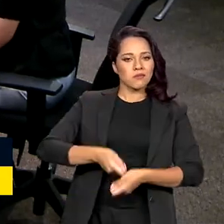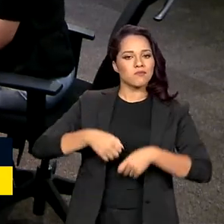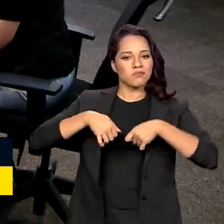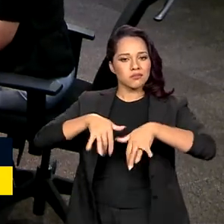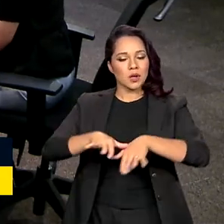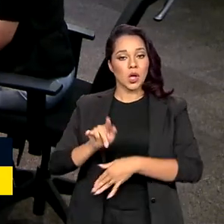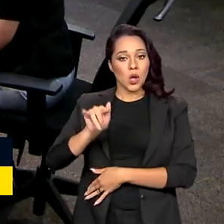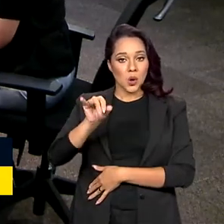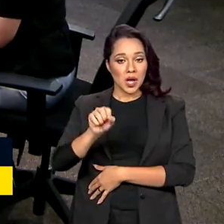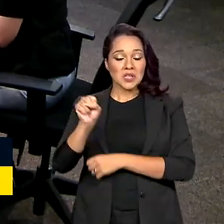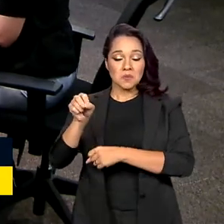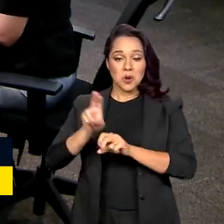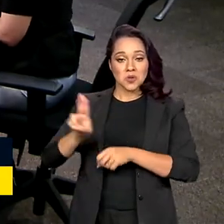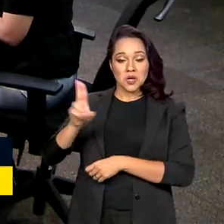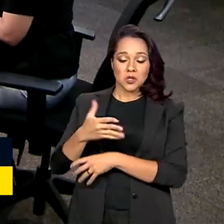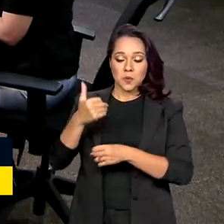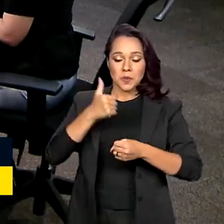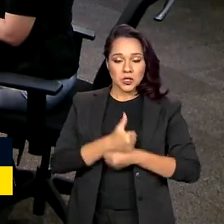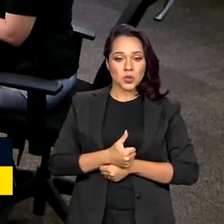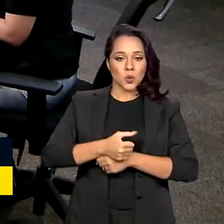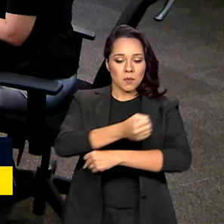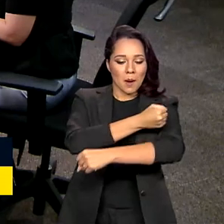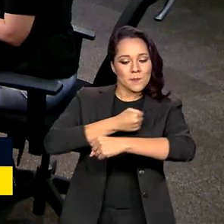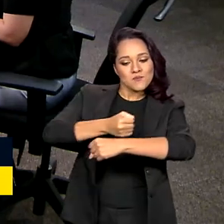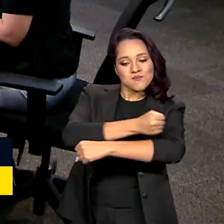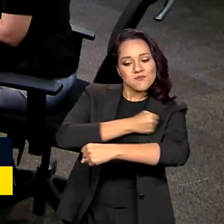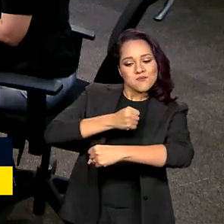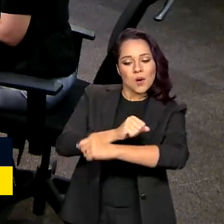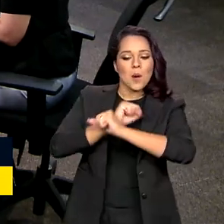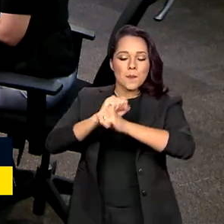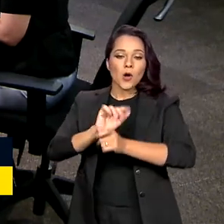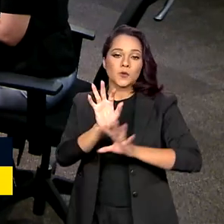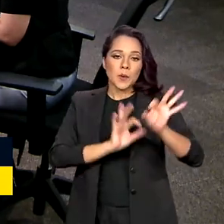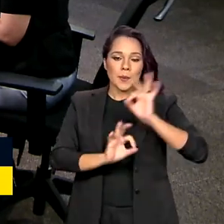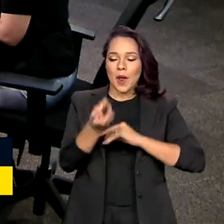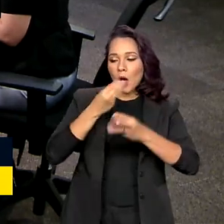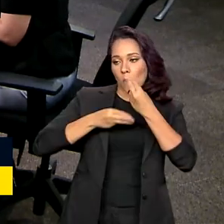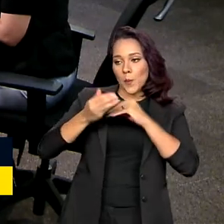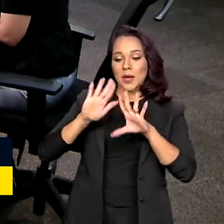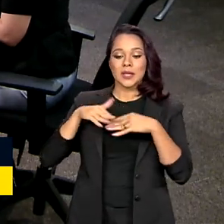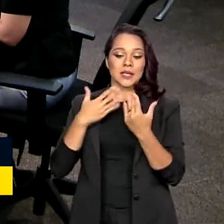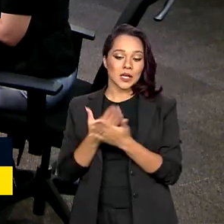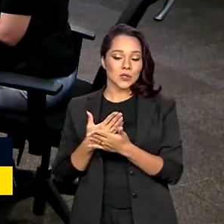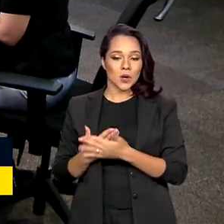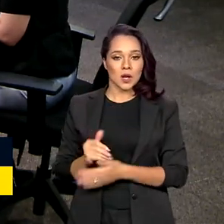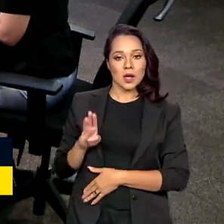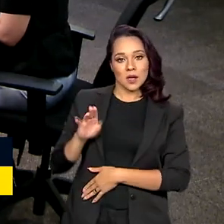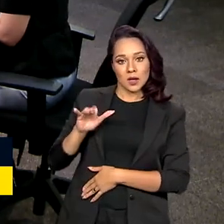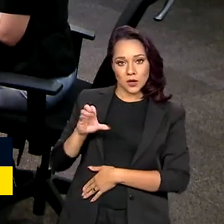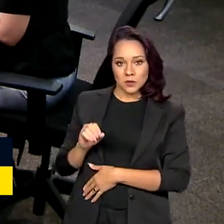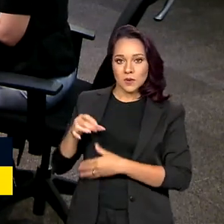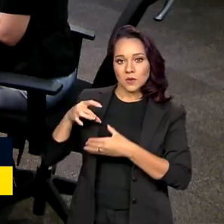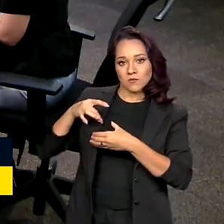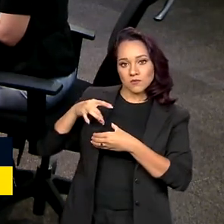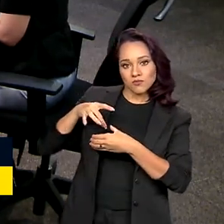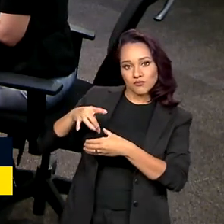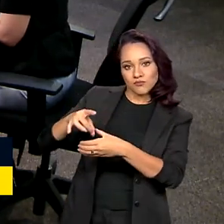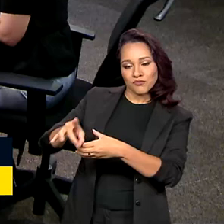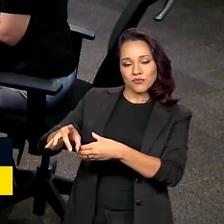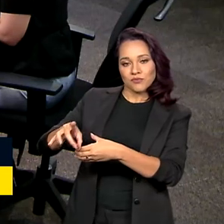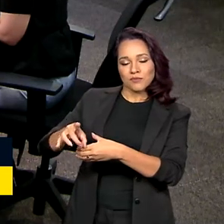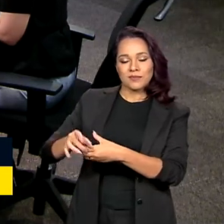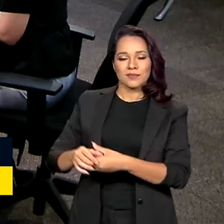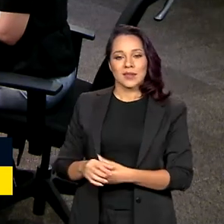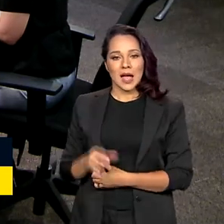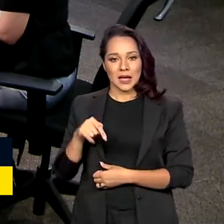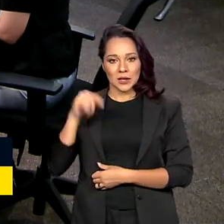gás pode ser usado no lugar dos botijões na cozinha para o preparo da merenda escolar e os biofertilizantes nas hortas. Aqui